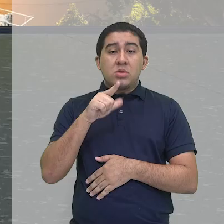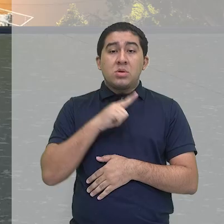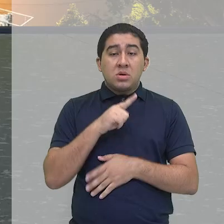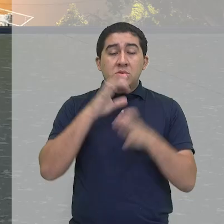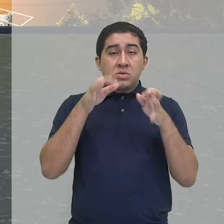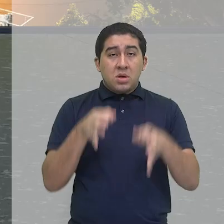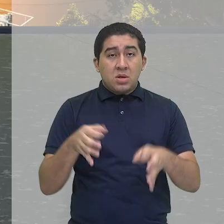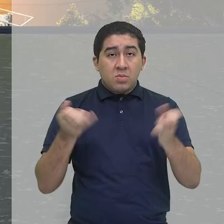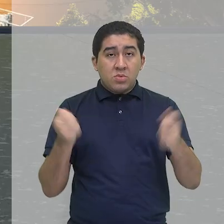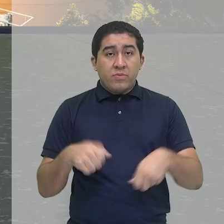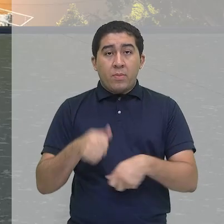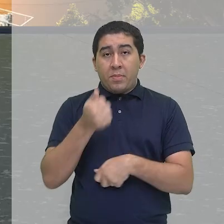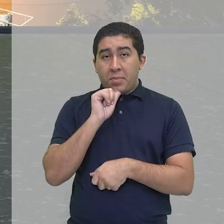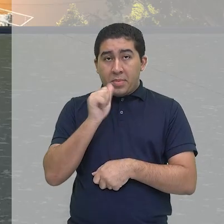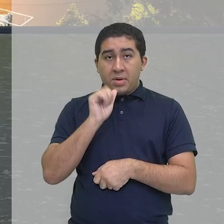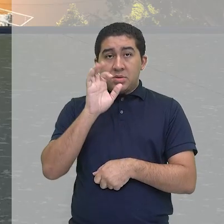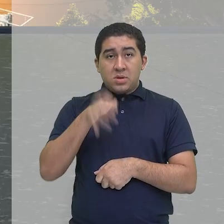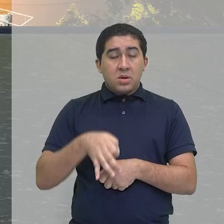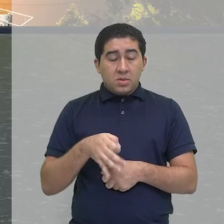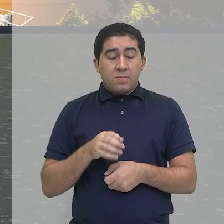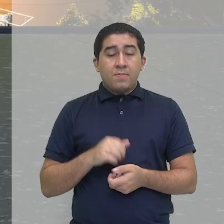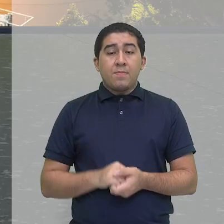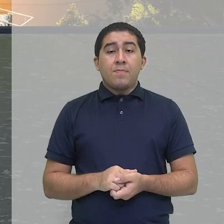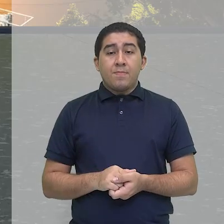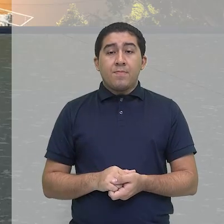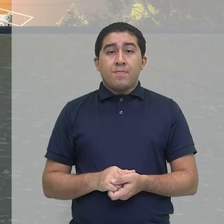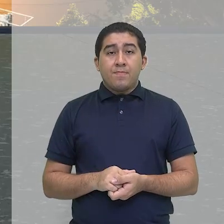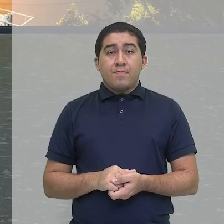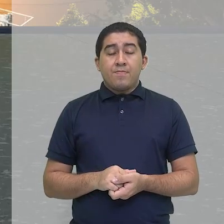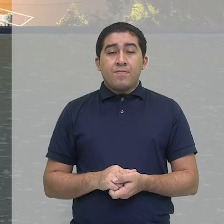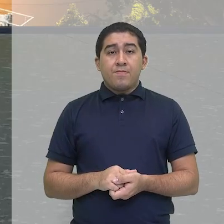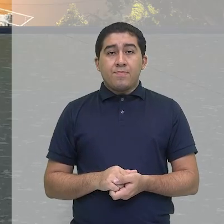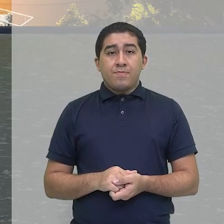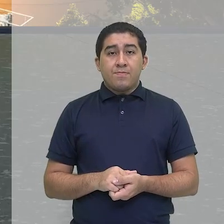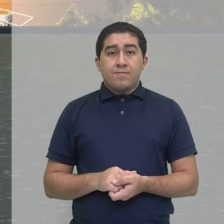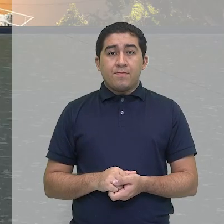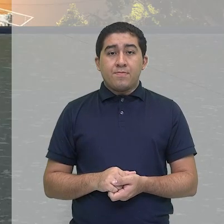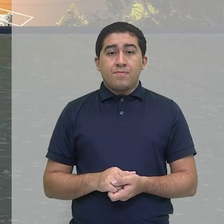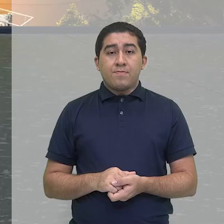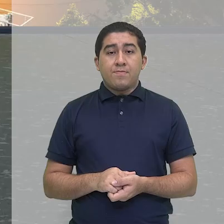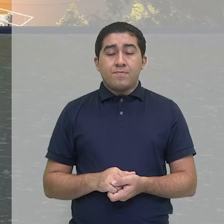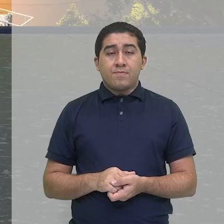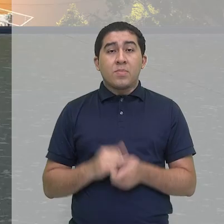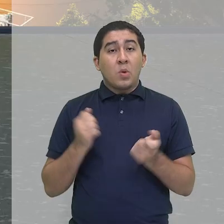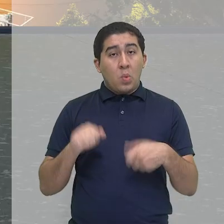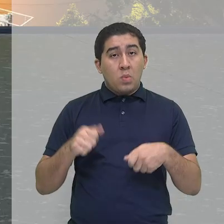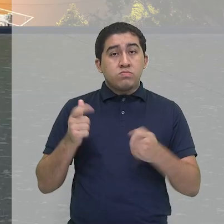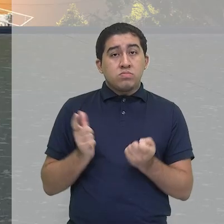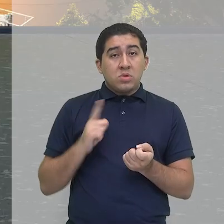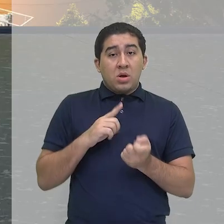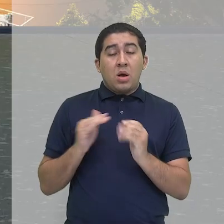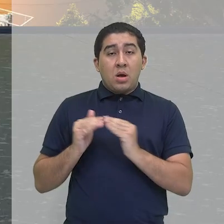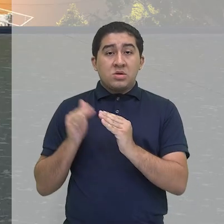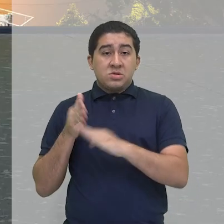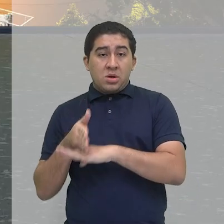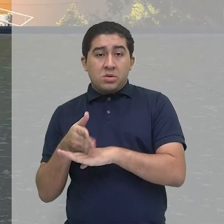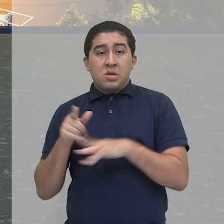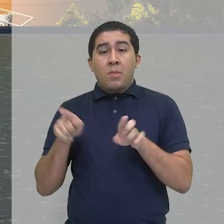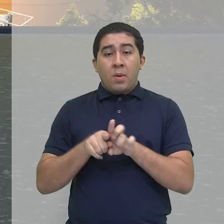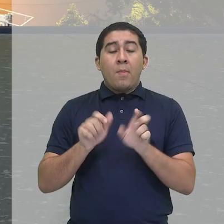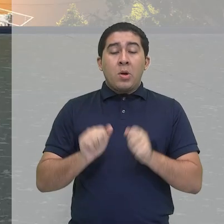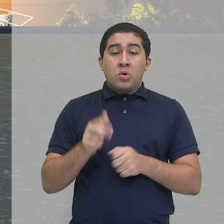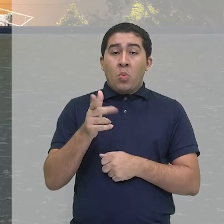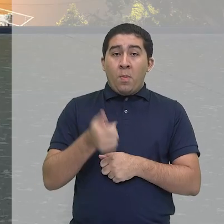passa para que ela possa ser, né, para que ela possa chegar adequada até as nossas residências, para que ela possa ser consumida,